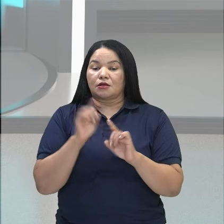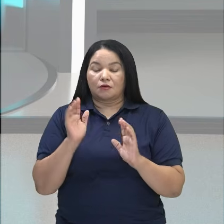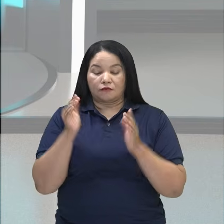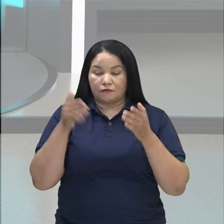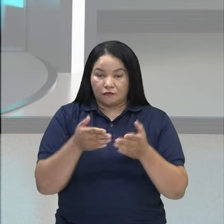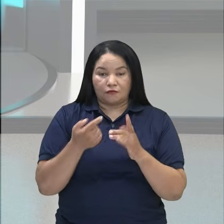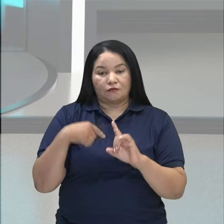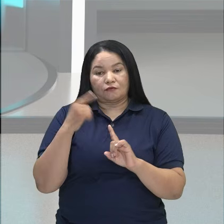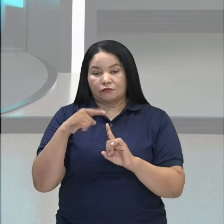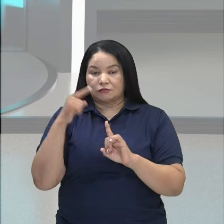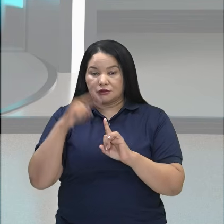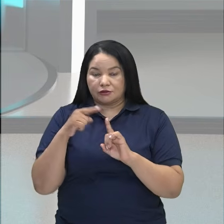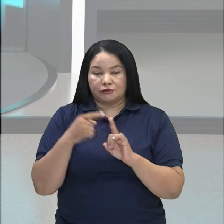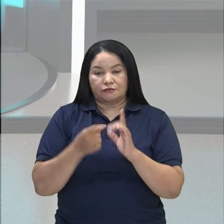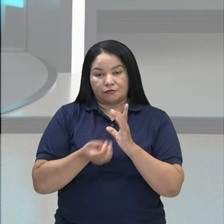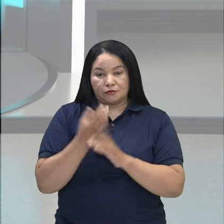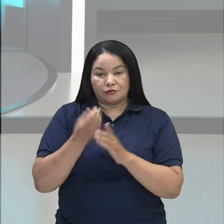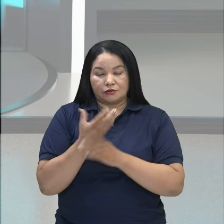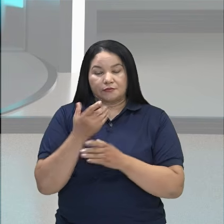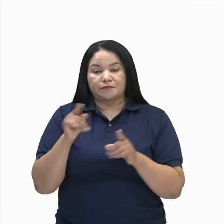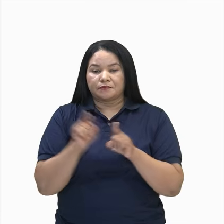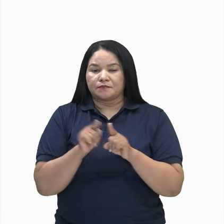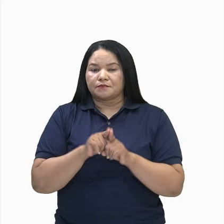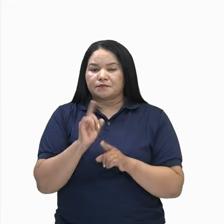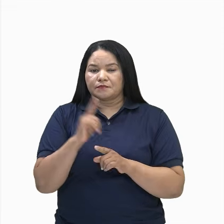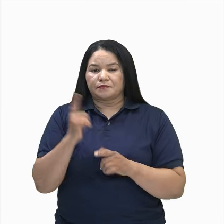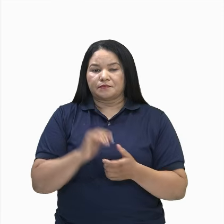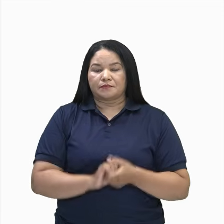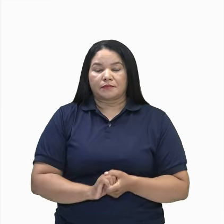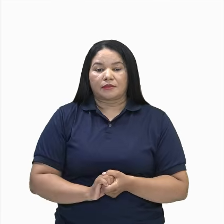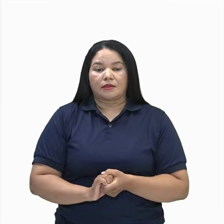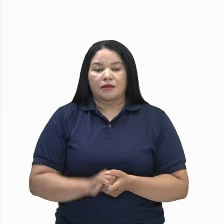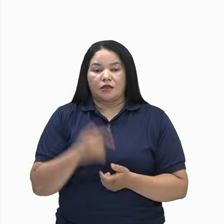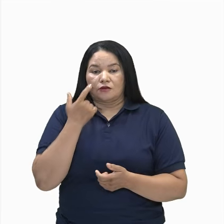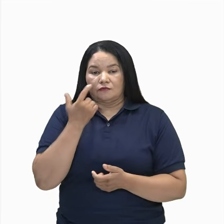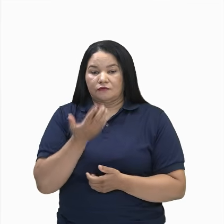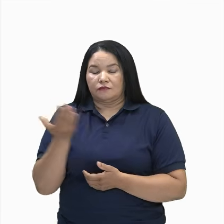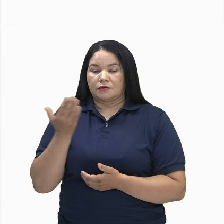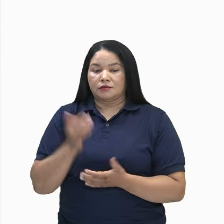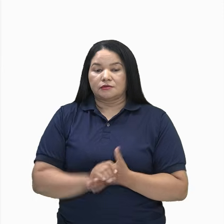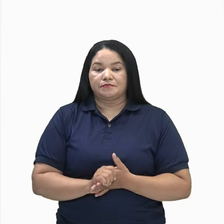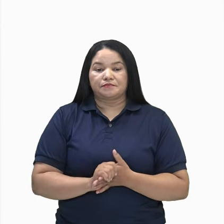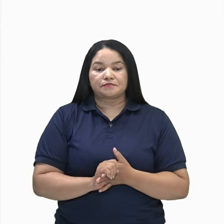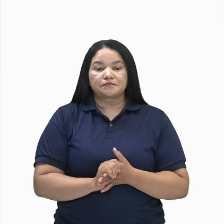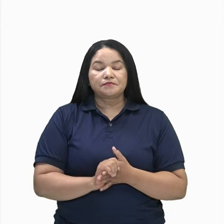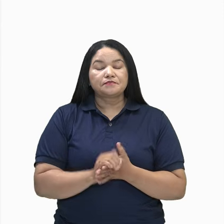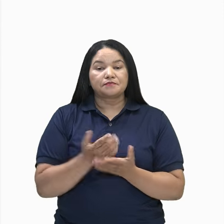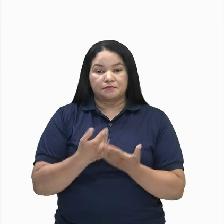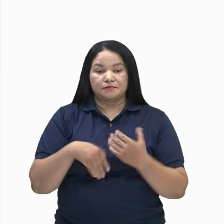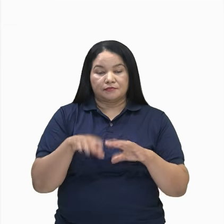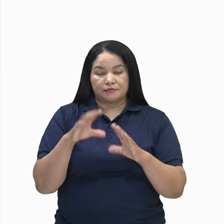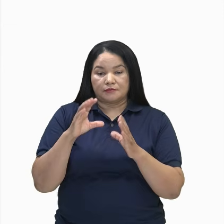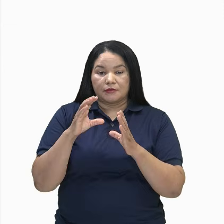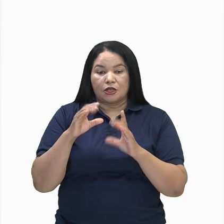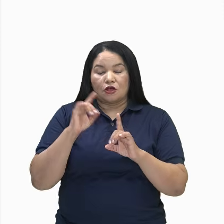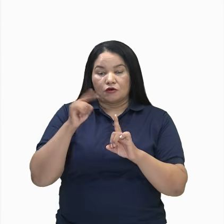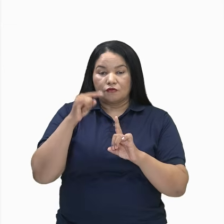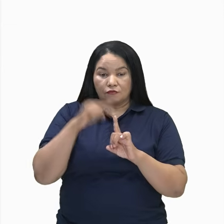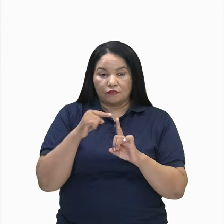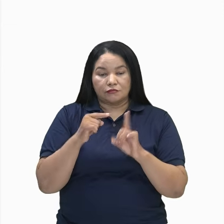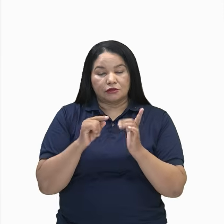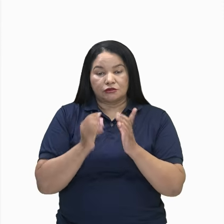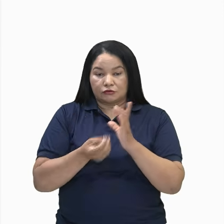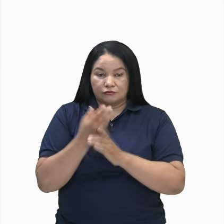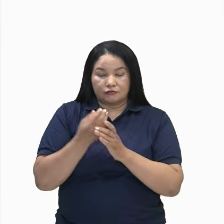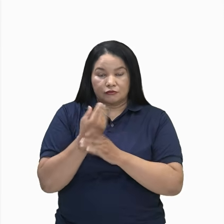disso, ok? Ainda falando sobre linha editorial, vamos avançar na cartela. A linha editorial não incide apenas